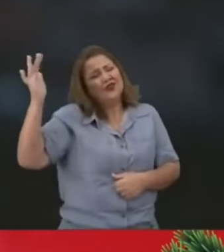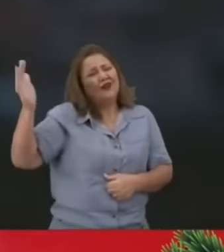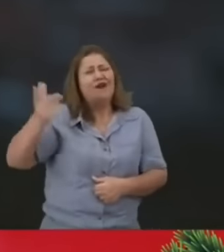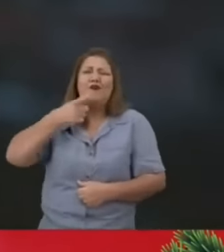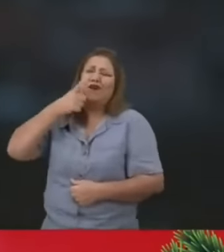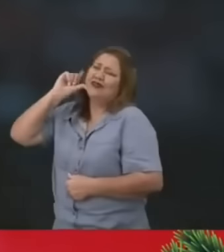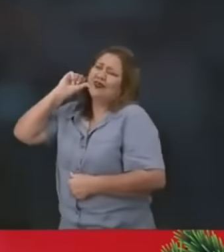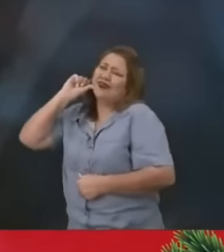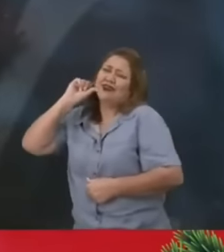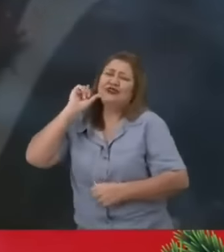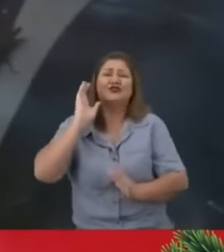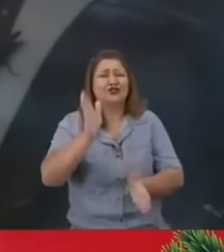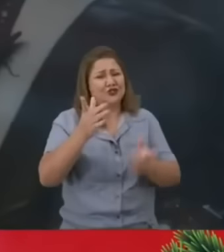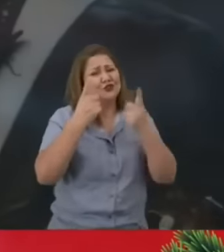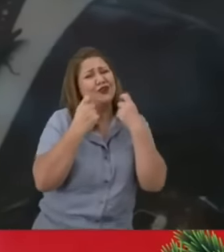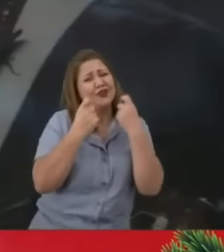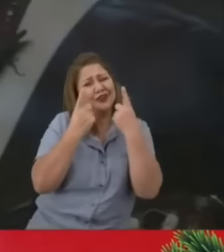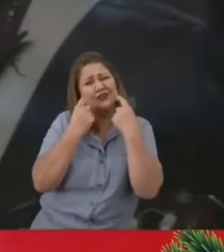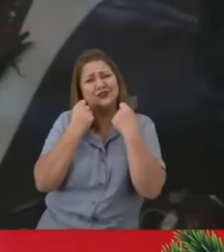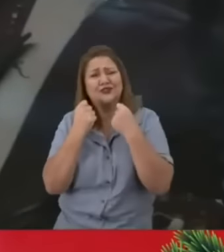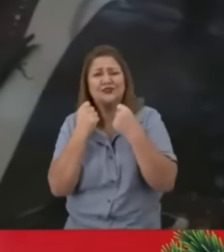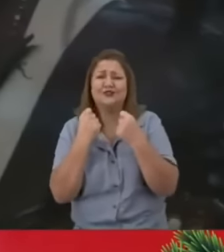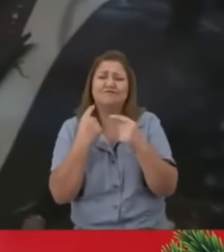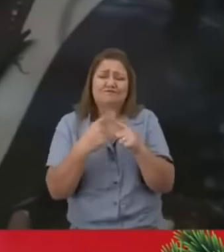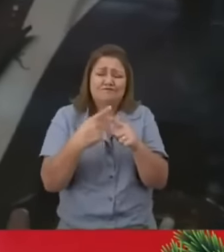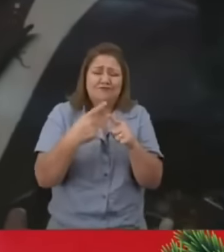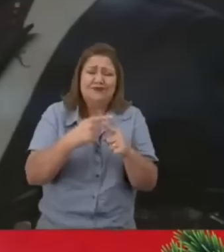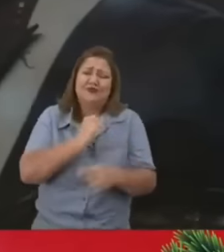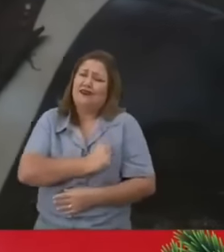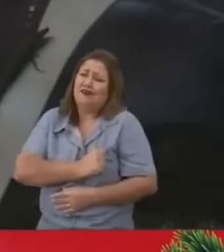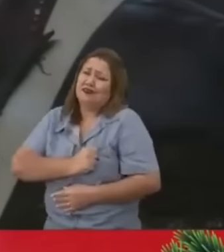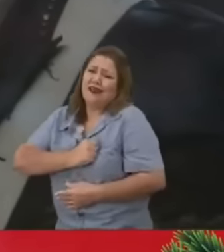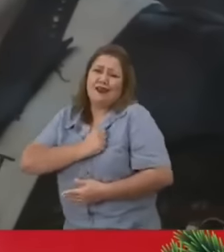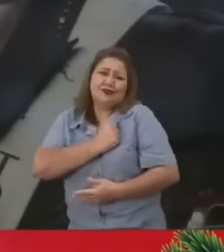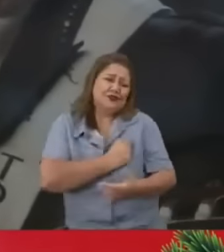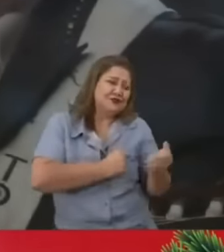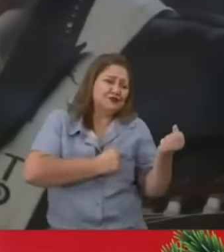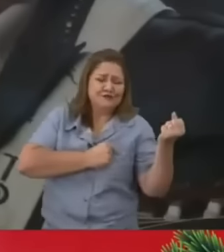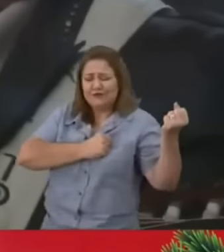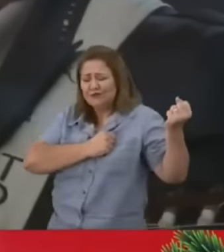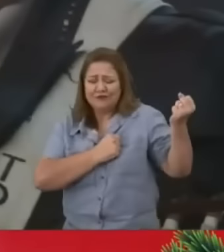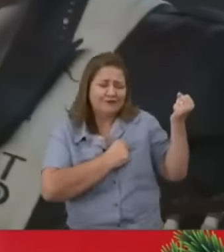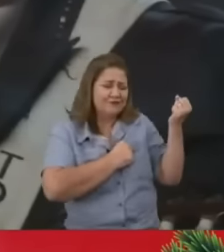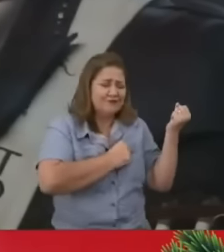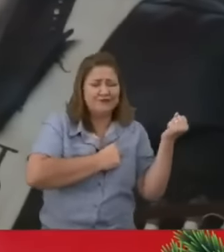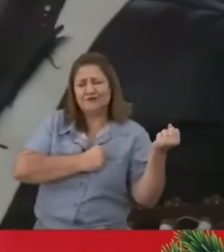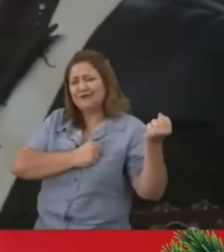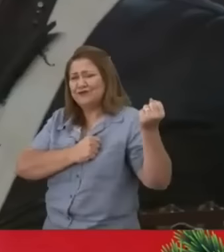Ainda ontem chorei de saudade,